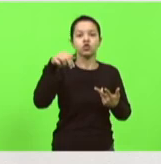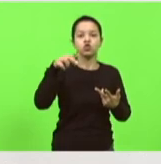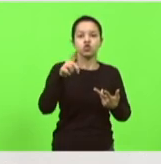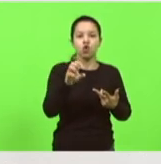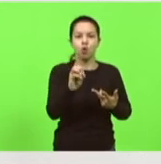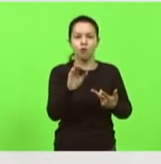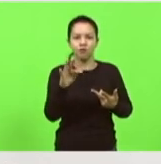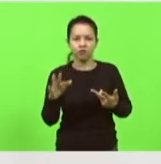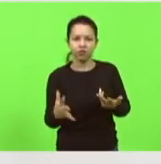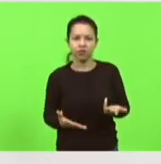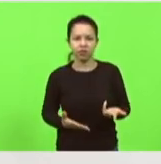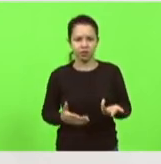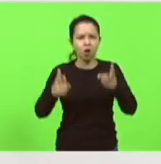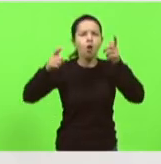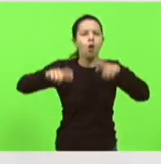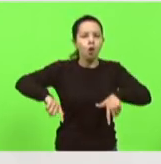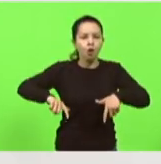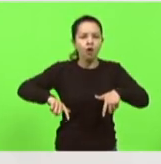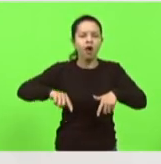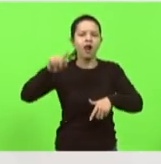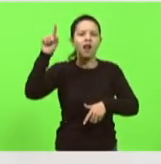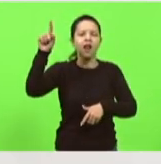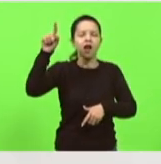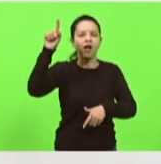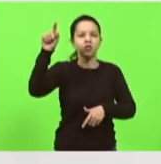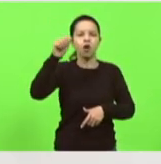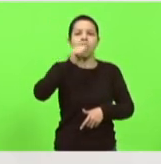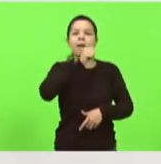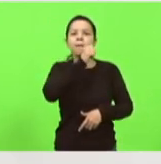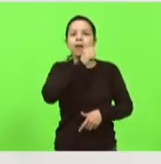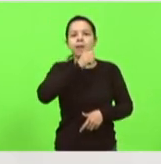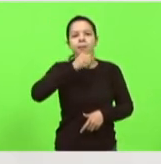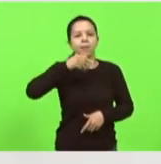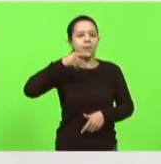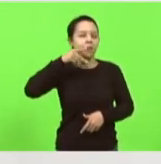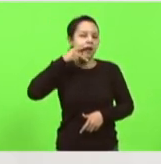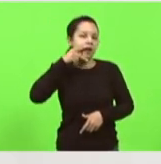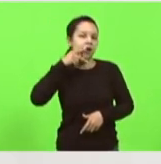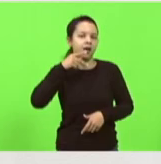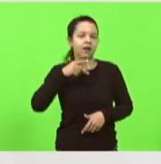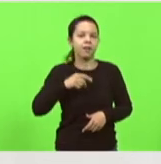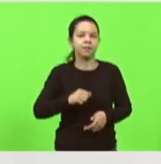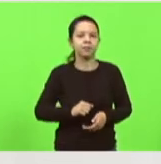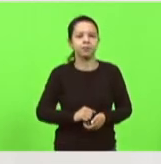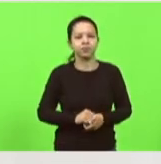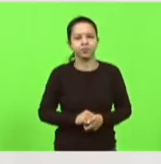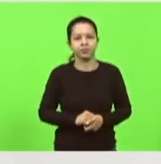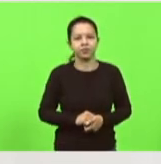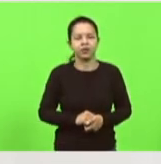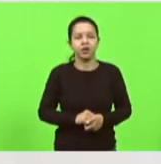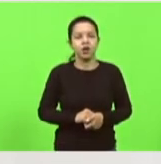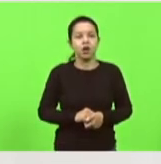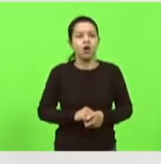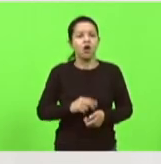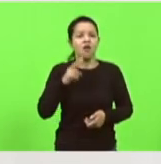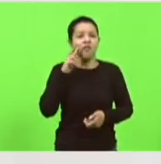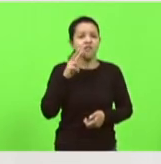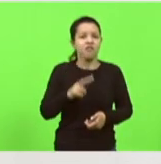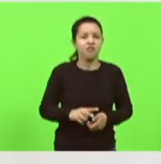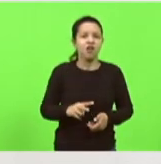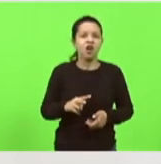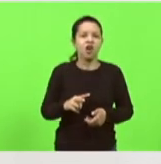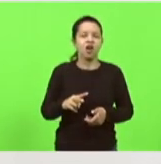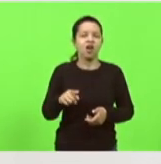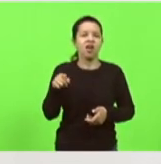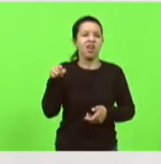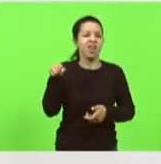sabe de onde que esse cara é, cara? Lá do Amapá, cara. E quando nós vemos que todos os desfavores que eles fazem